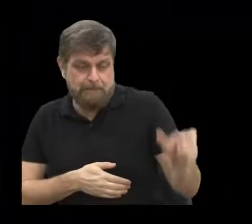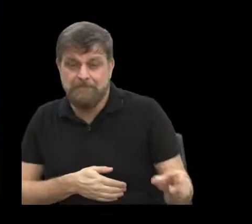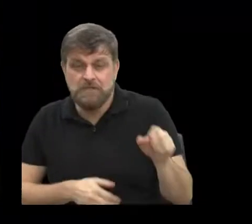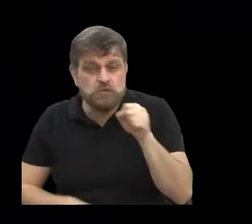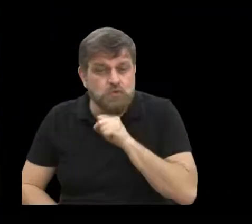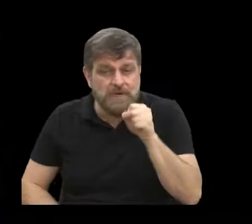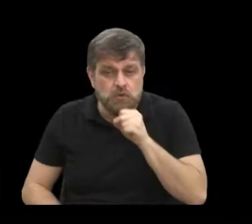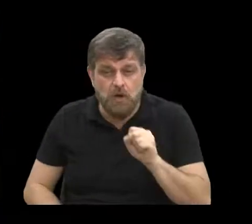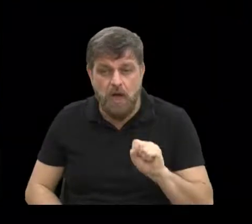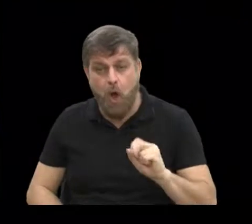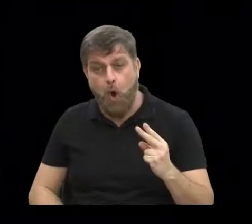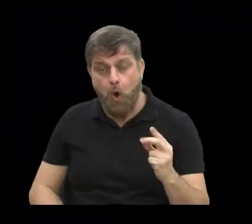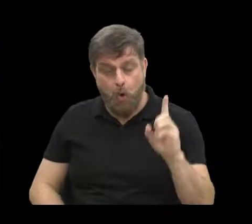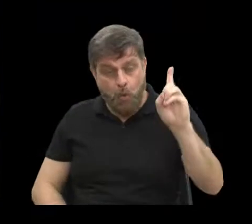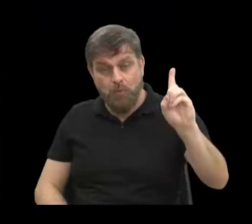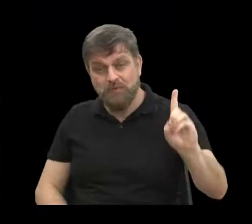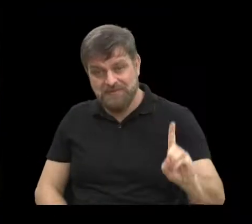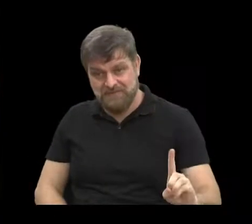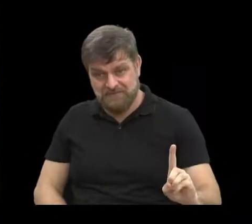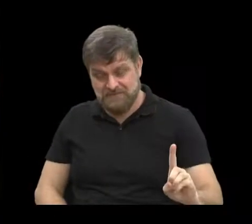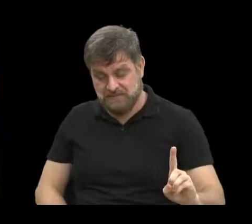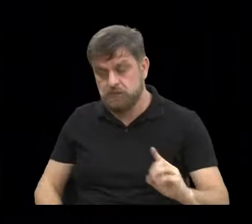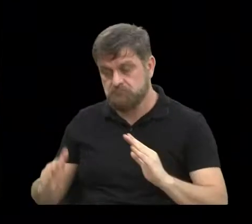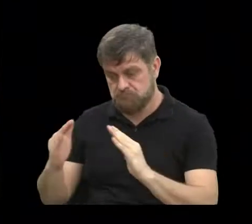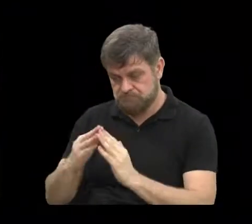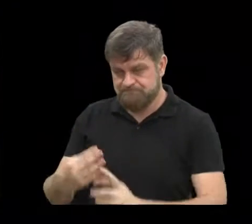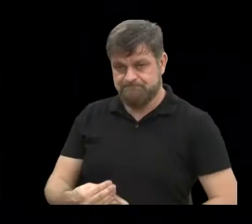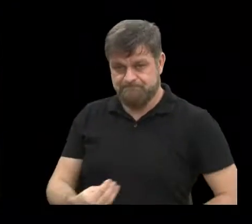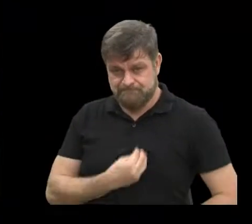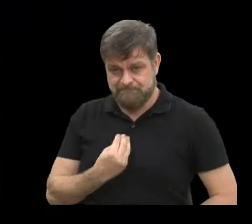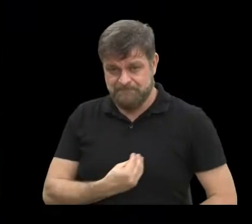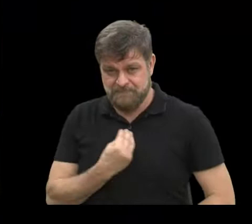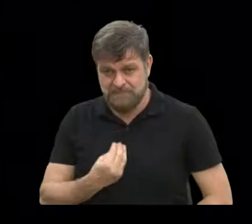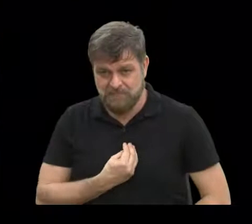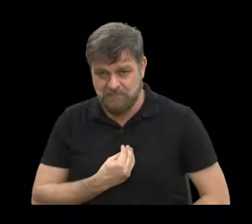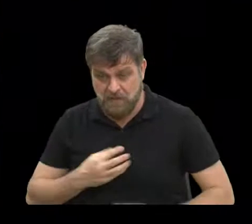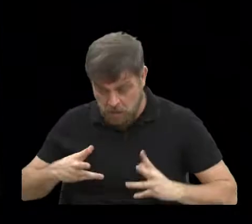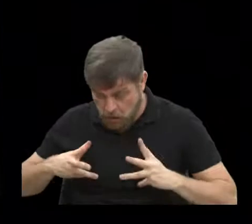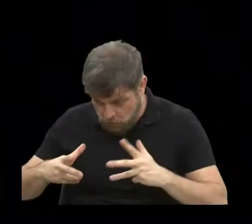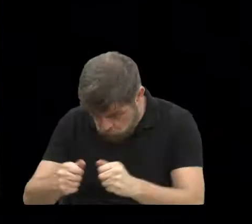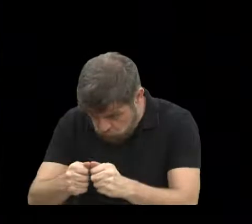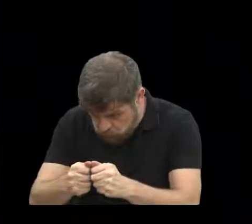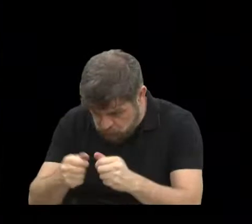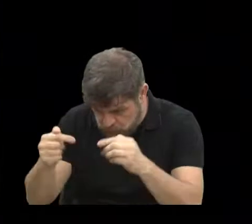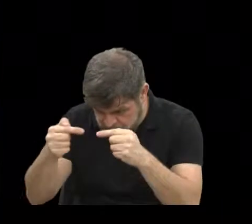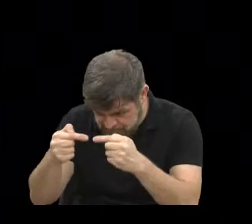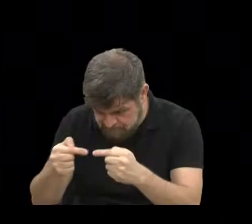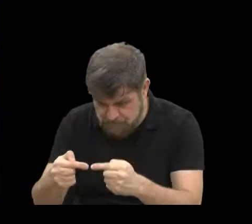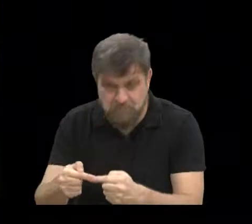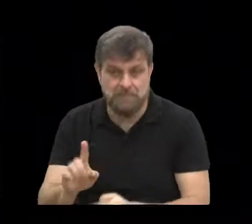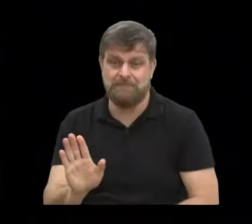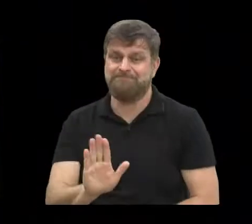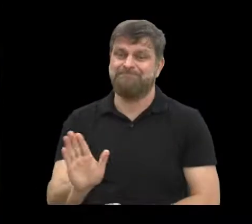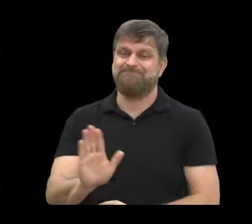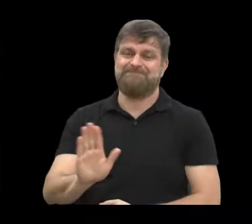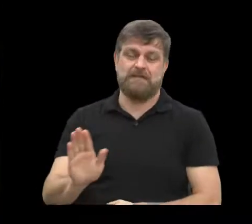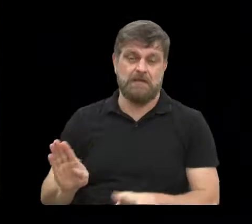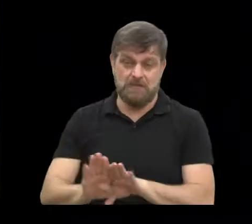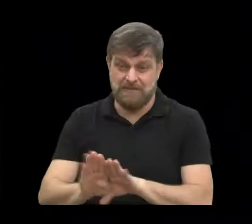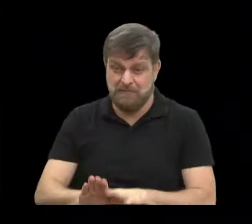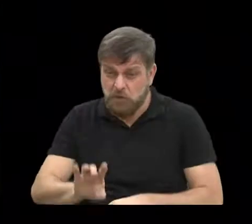idoso ou pessoa com deficiência naquela casa. Isso vale para todo mundo? Não. Tá? Isso